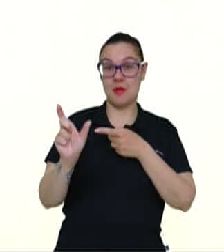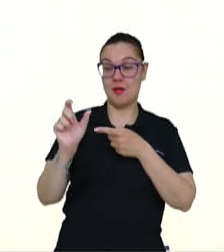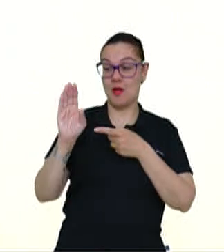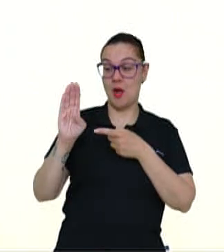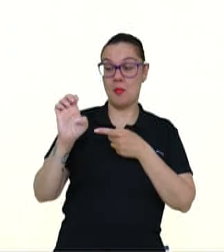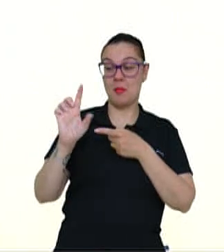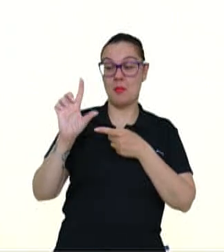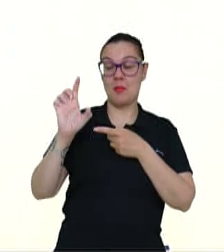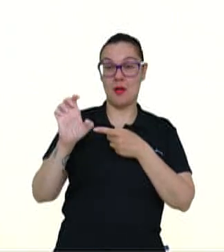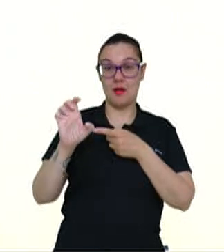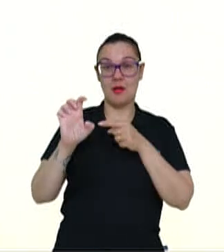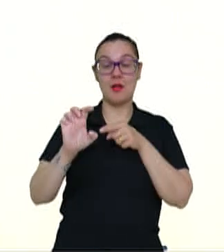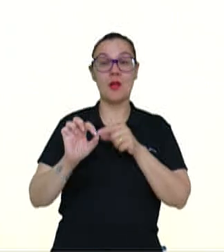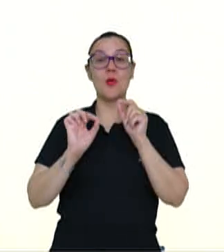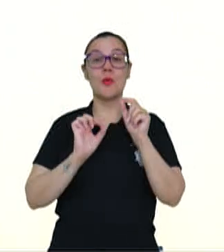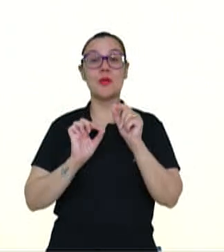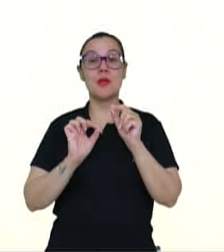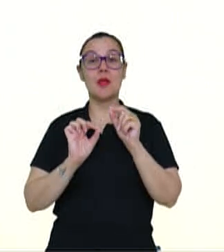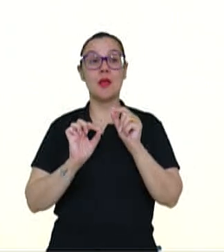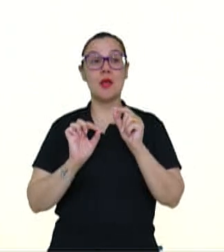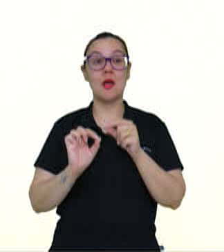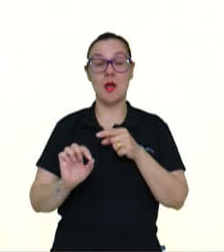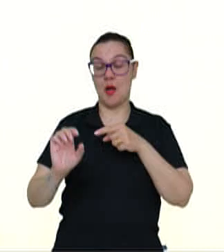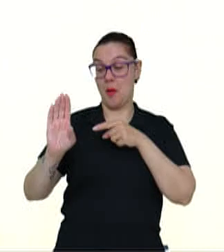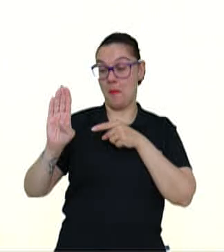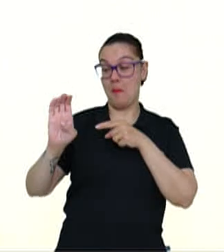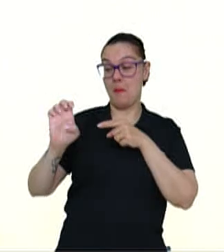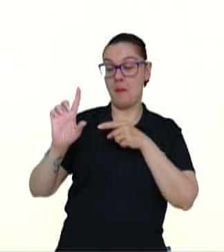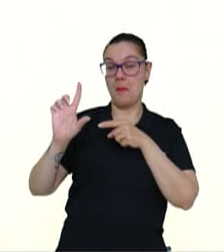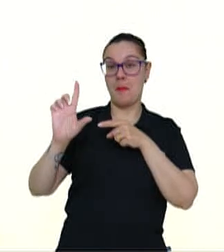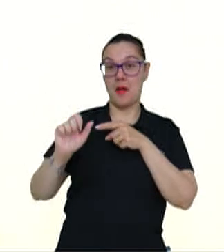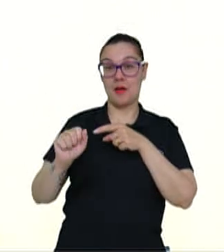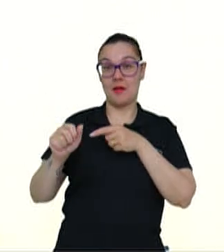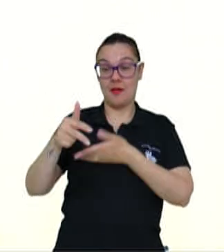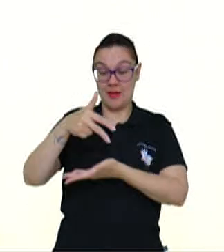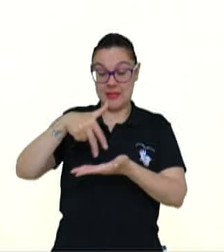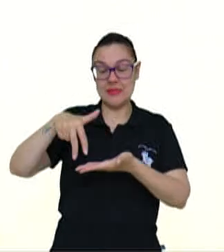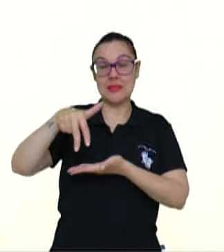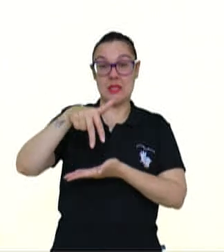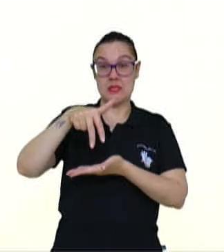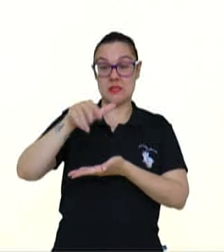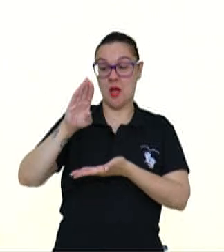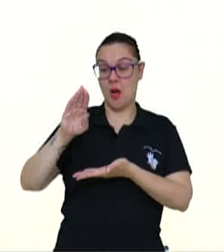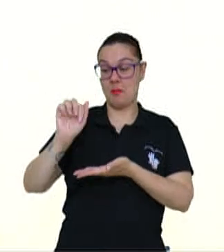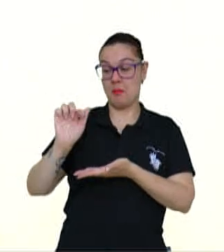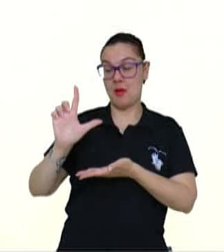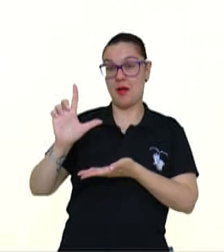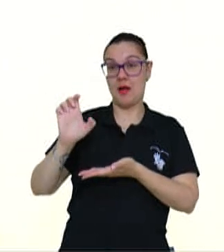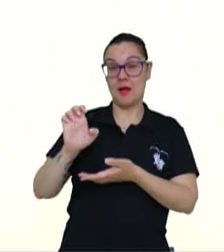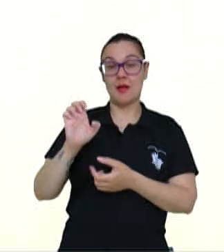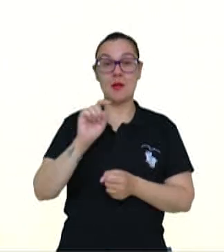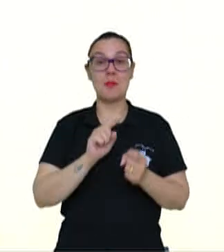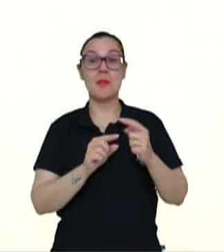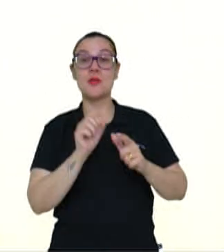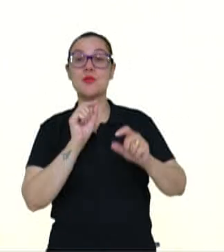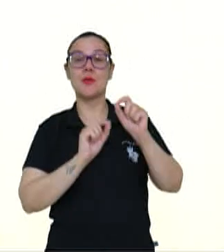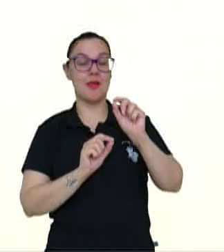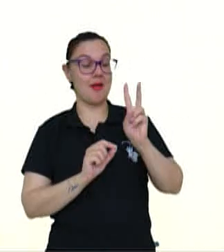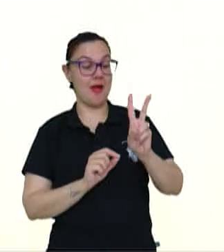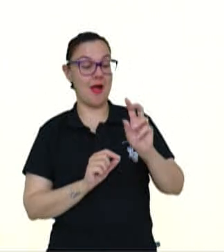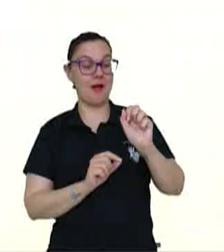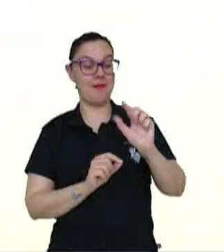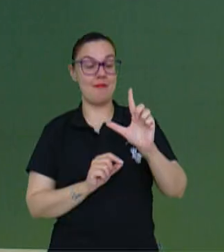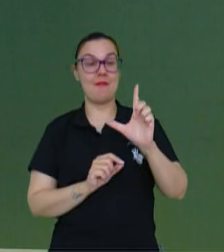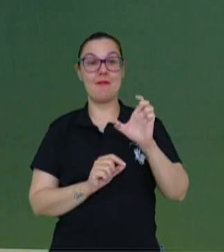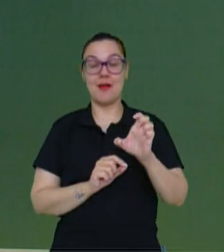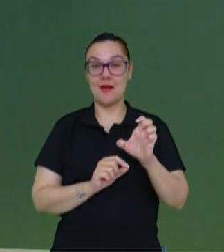balé ali, ela poderia ser com B, e aí teria o sentido de balé, né? Mas ele quis dizer um vale